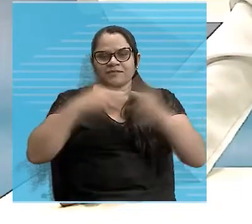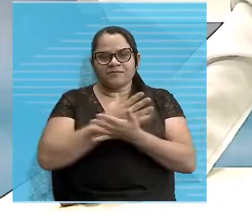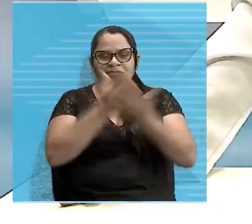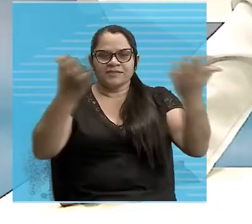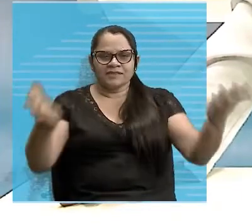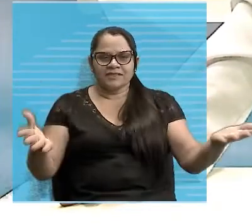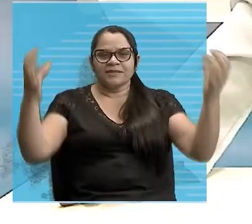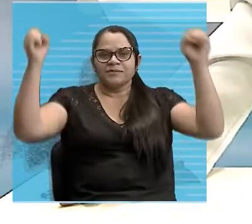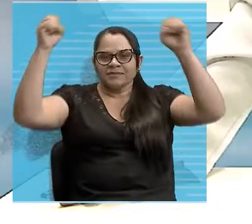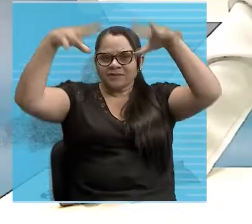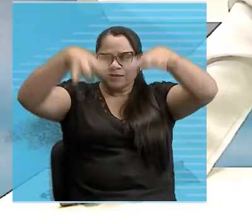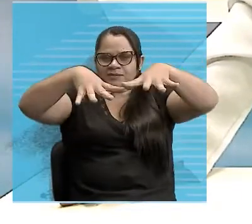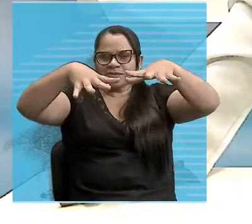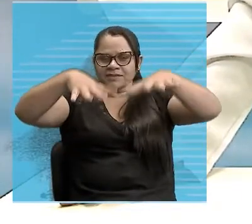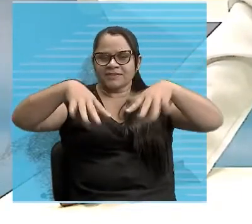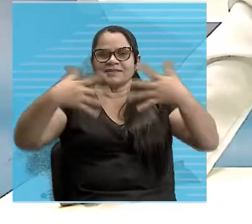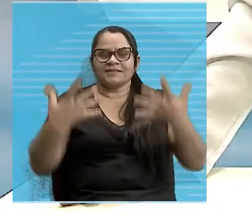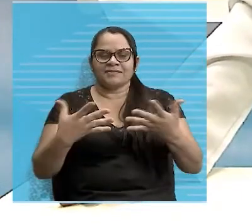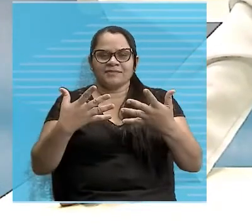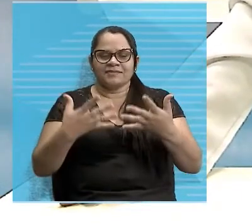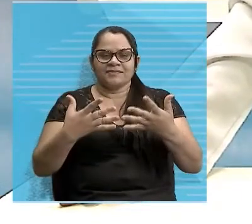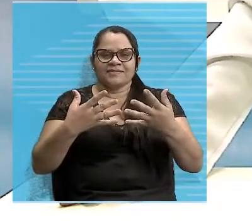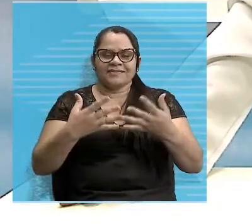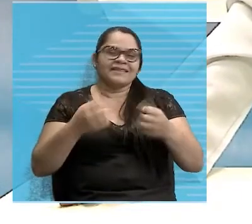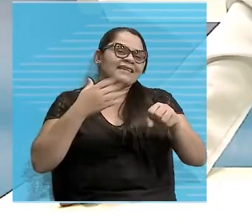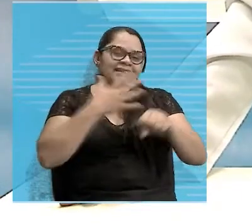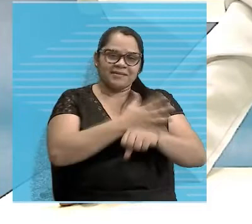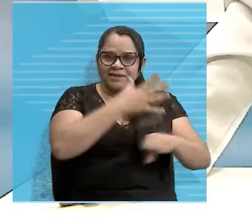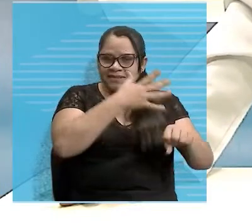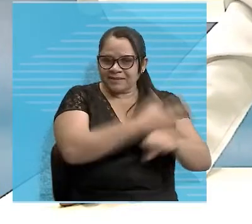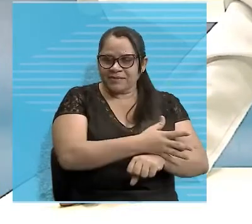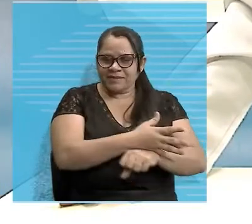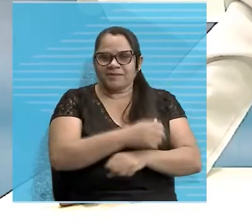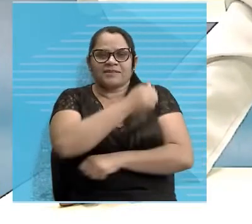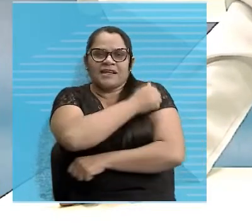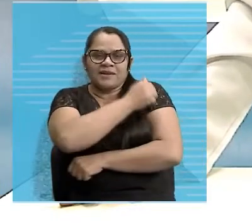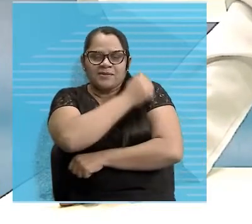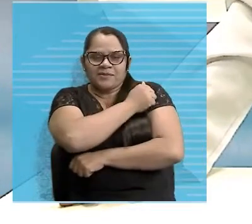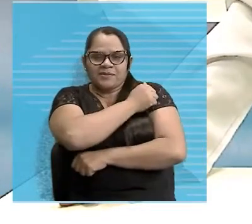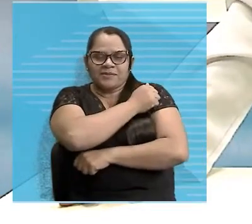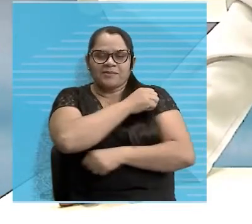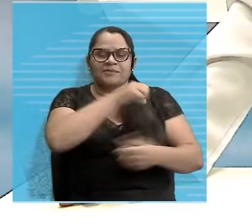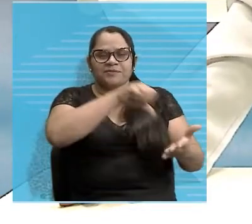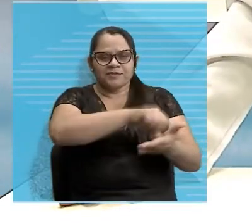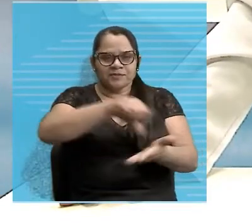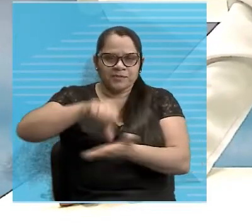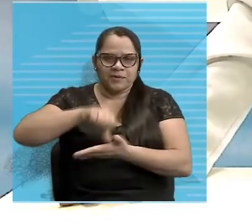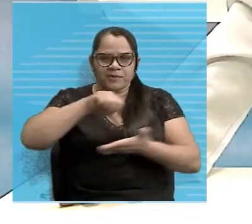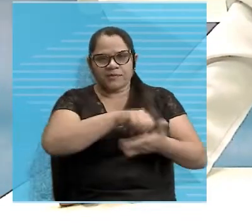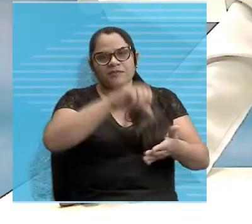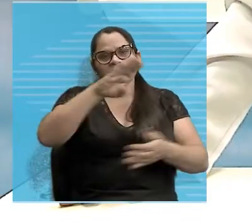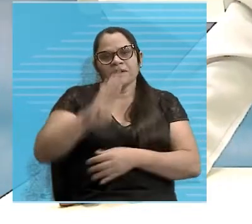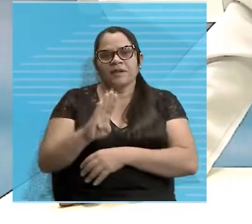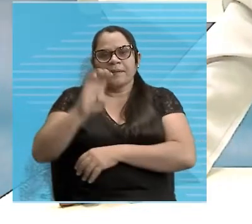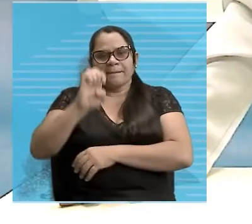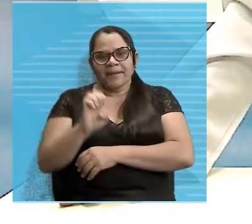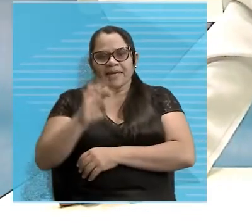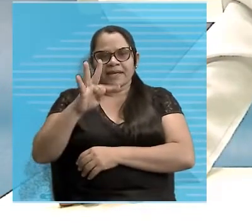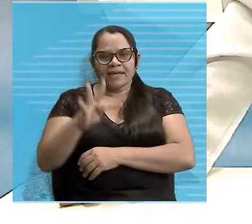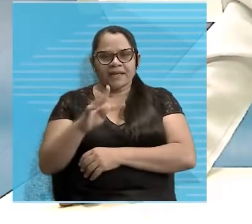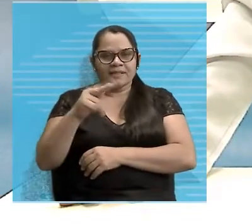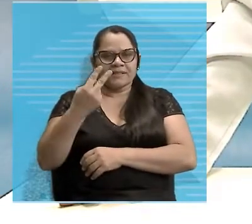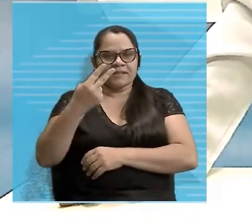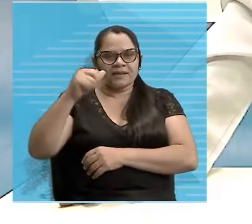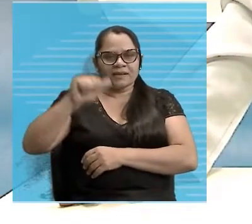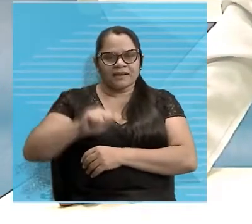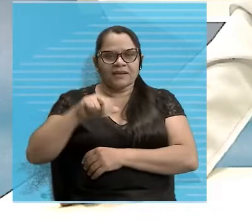Tudo tranquilo por aqui, galera? Olha que gente boa chegando na área. Galera de Betânia, Lesbão Veloso, Lagoa do